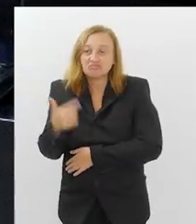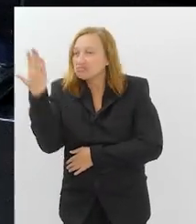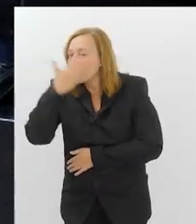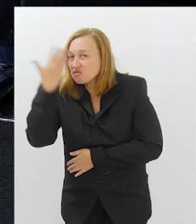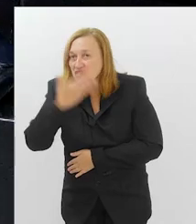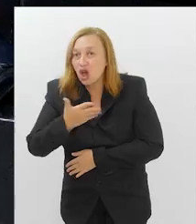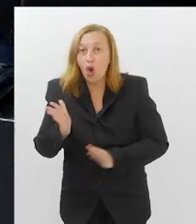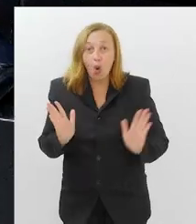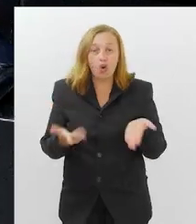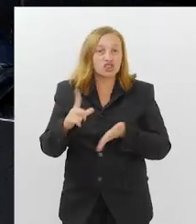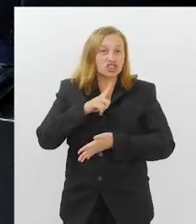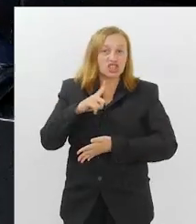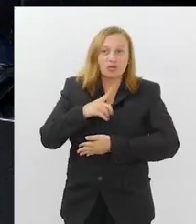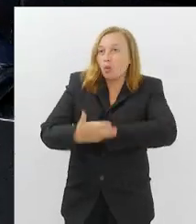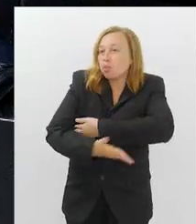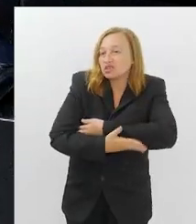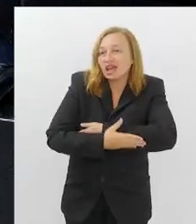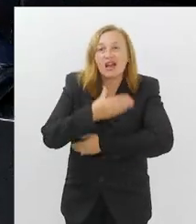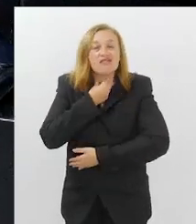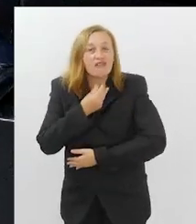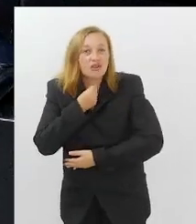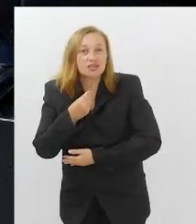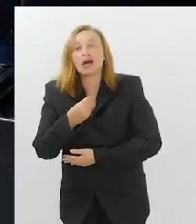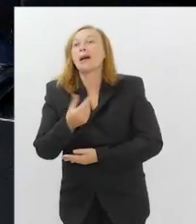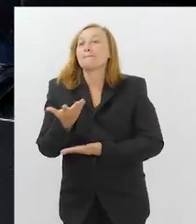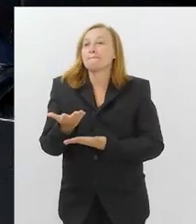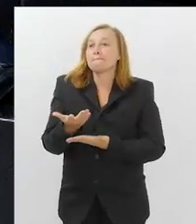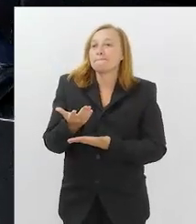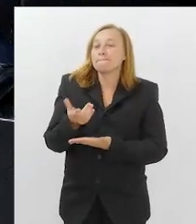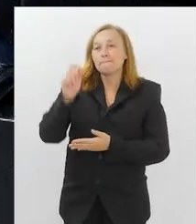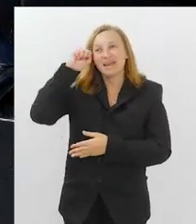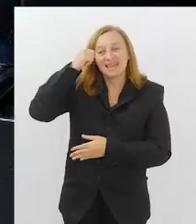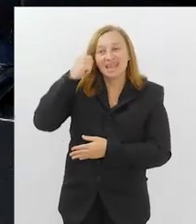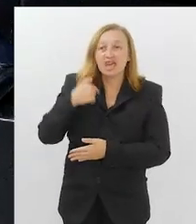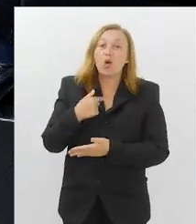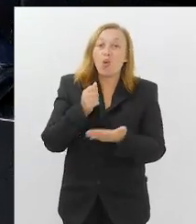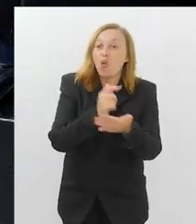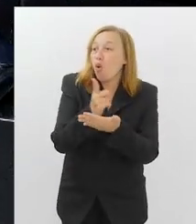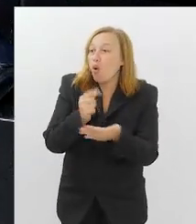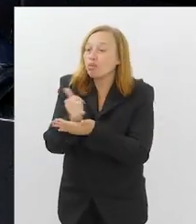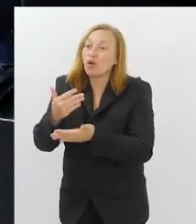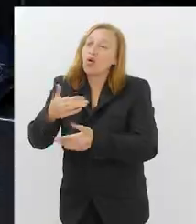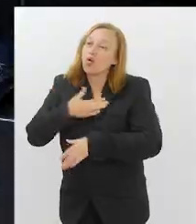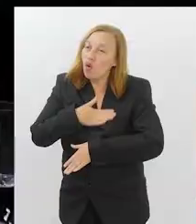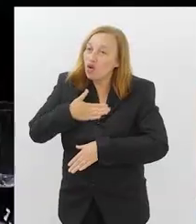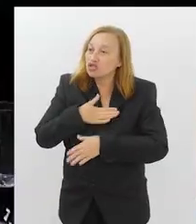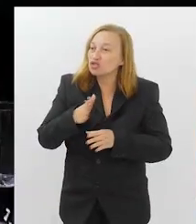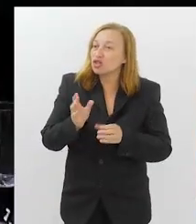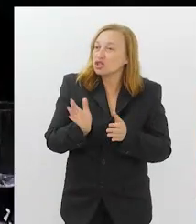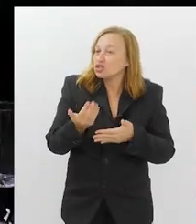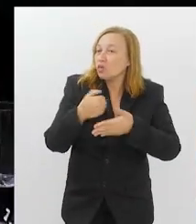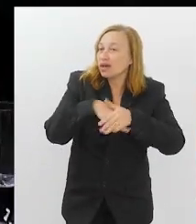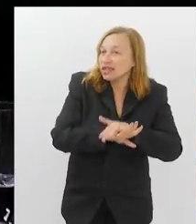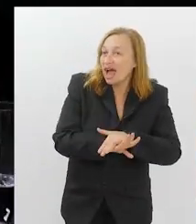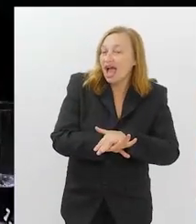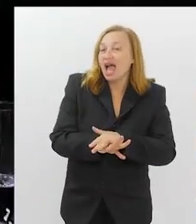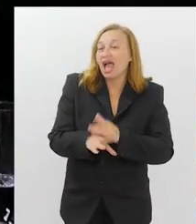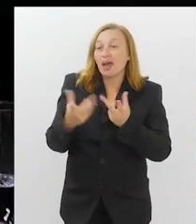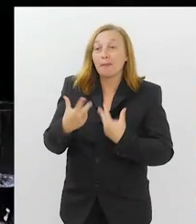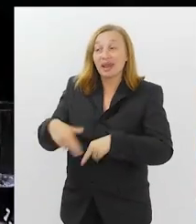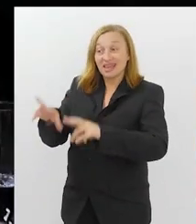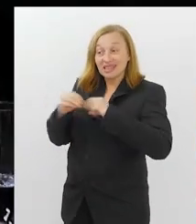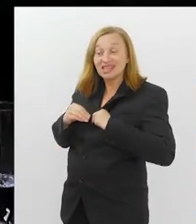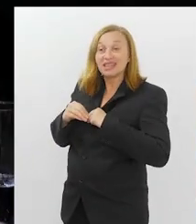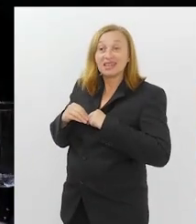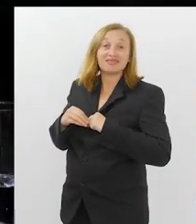preta. Hoje nós temos boneca preta e eu faço coleção de bonecas pretas. E as pessoas me dão de presente. E eu